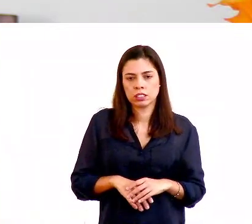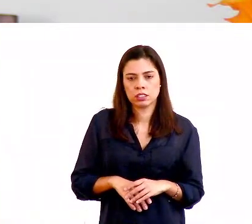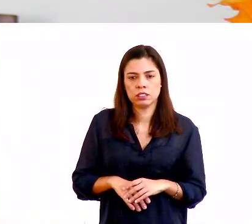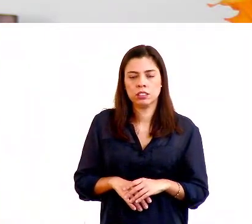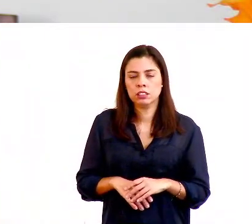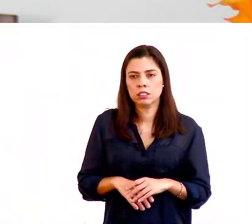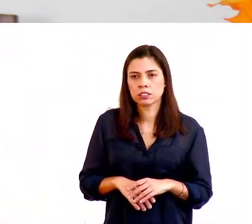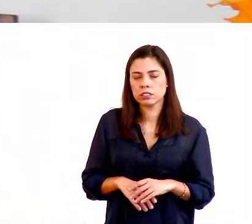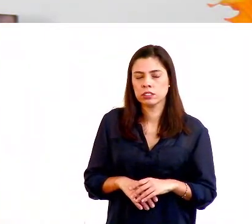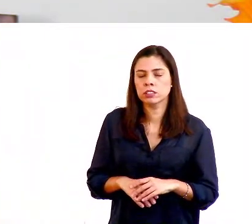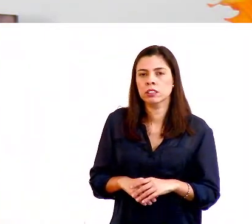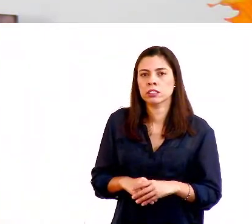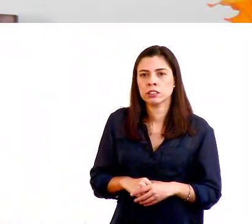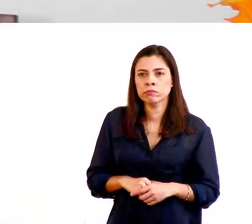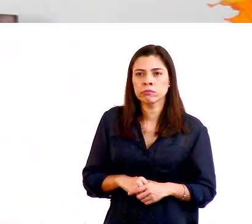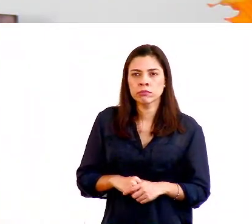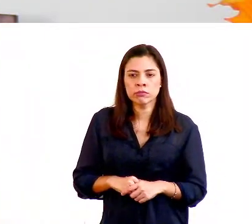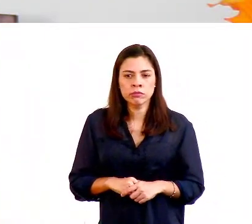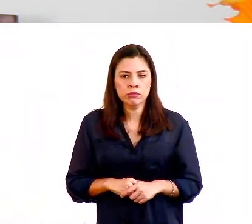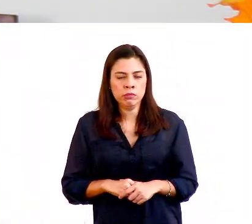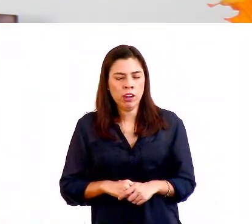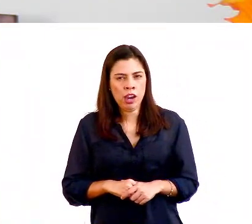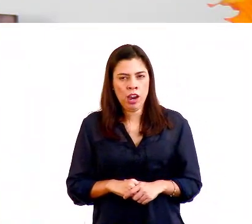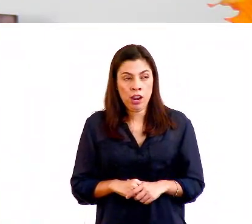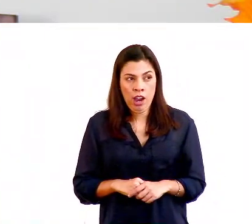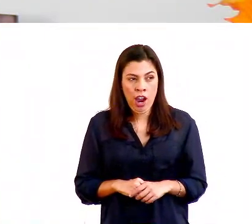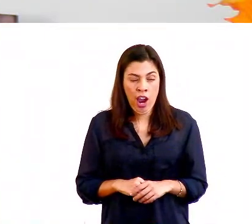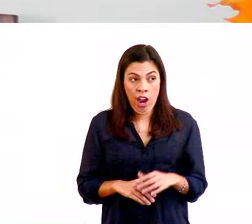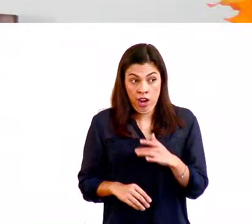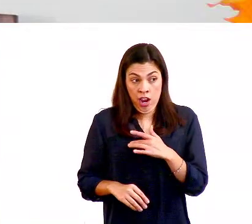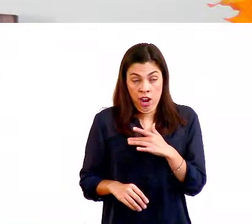lago, é pequenininho. Mas já os assustava.